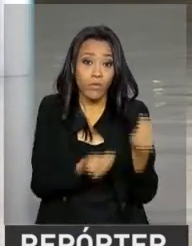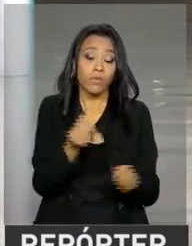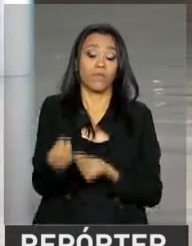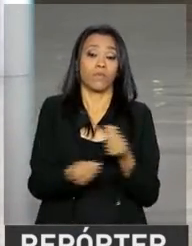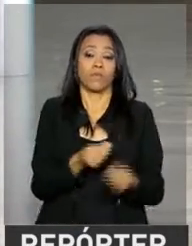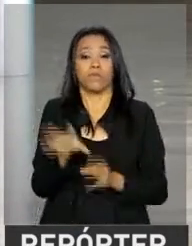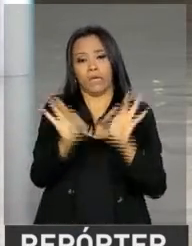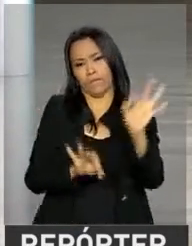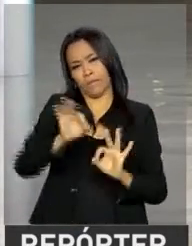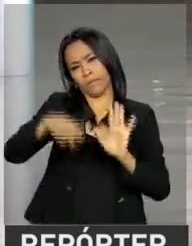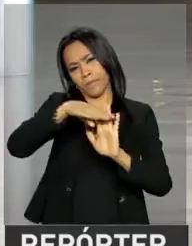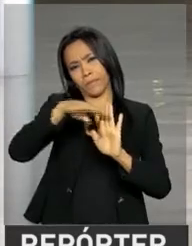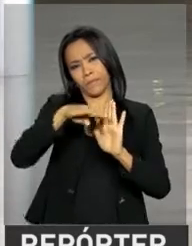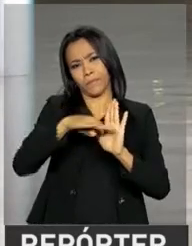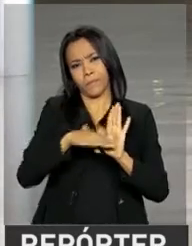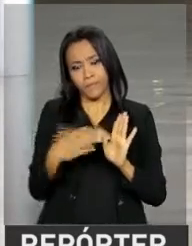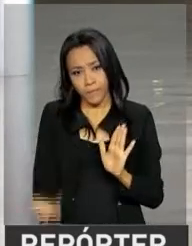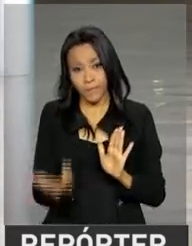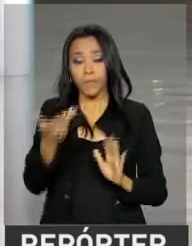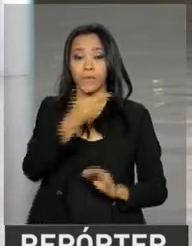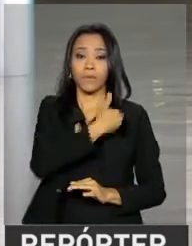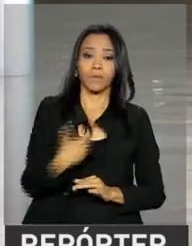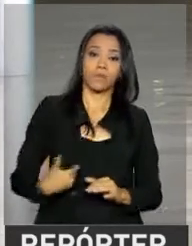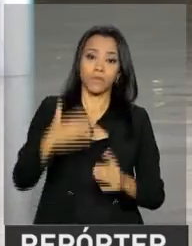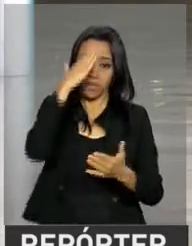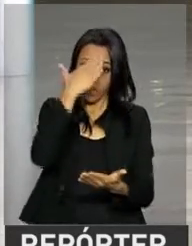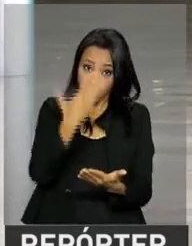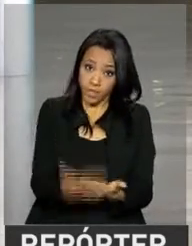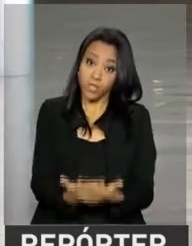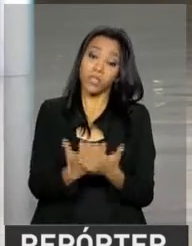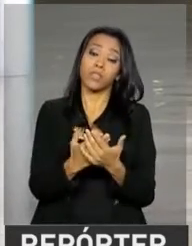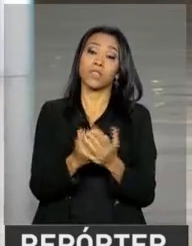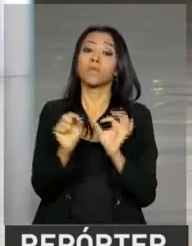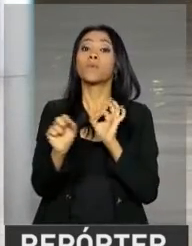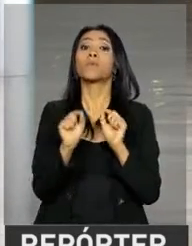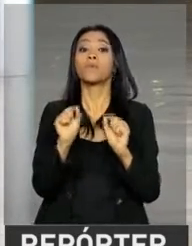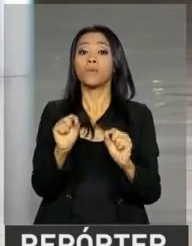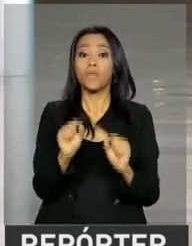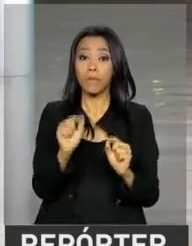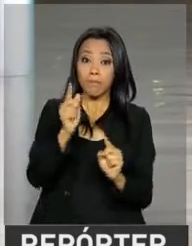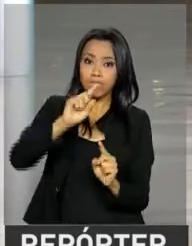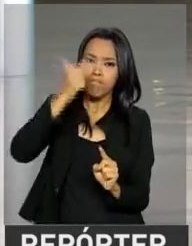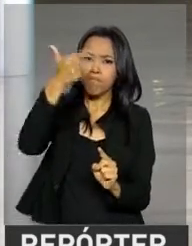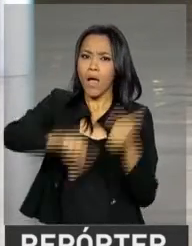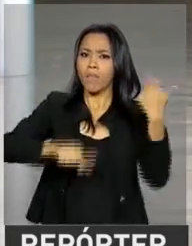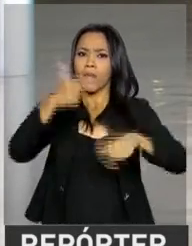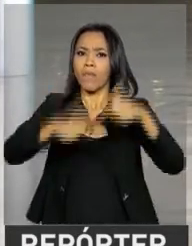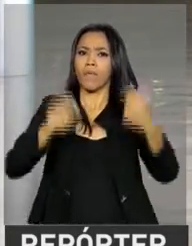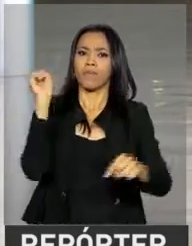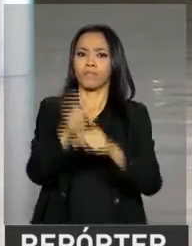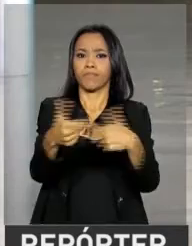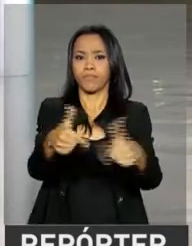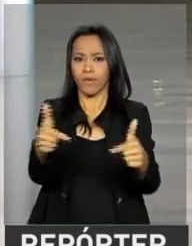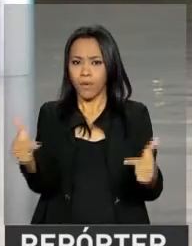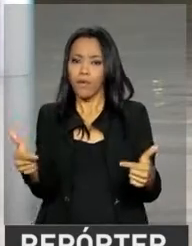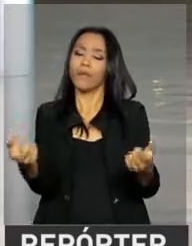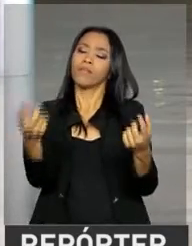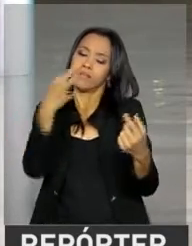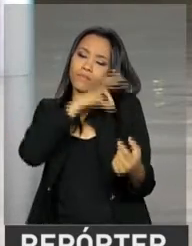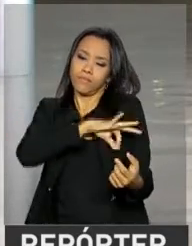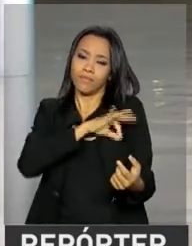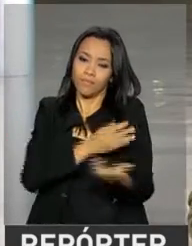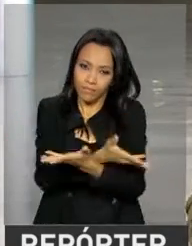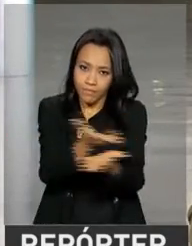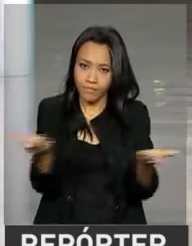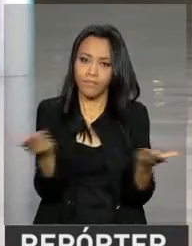dessas ações o governo acredita na geração de mais empregos no país e mais renda para a